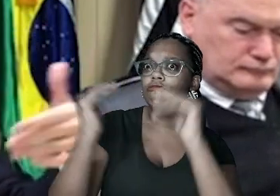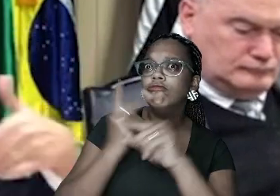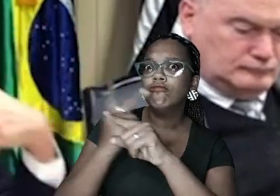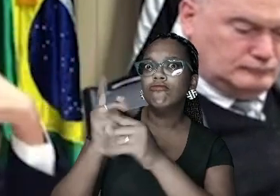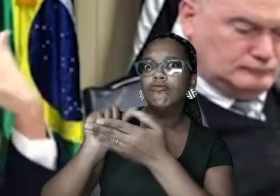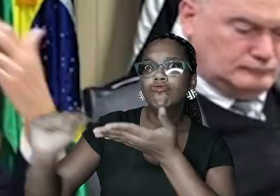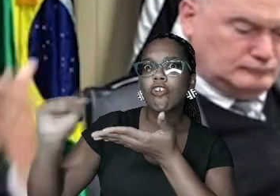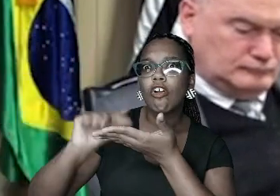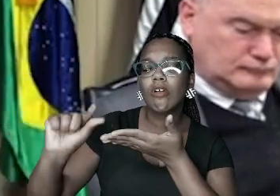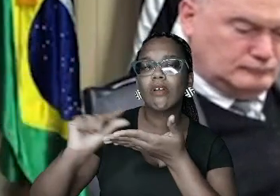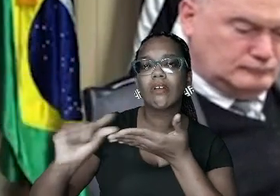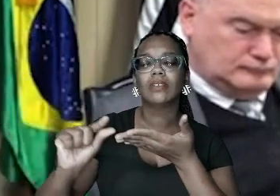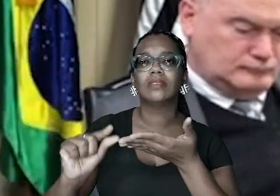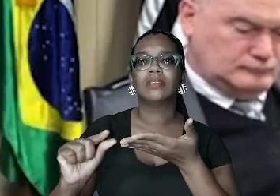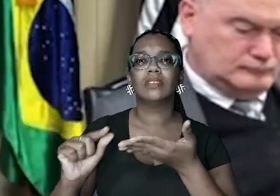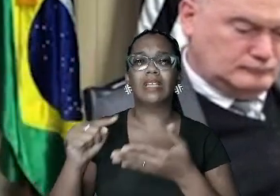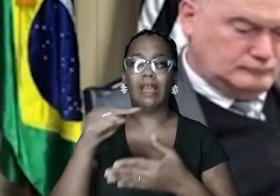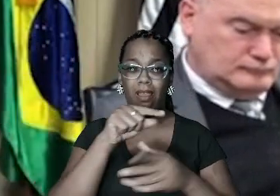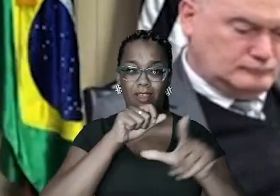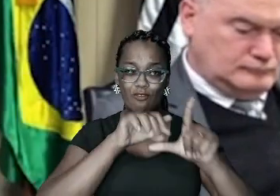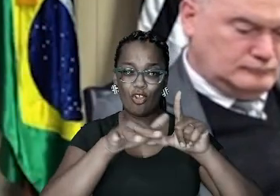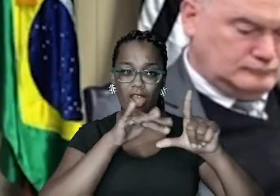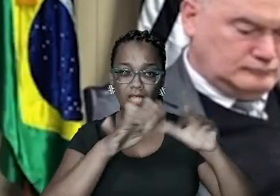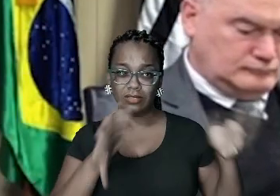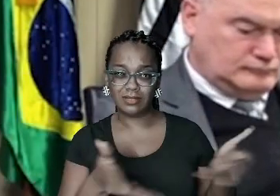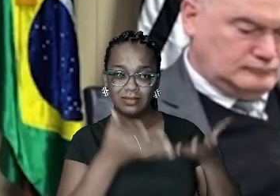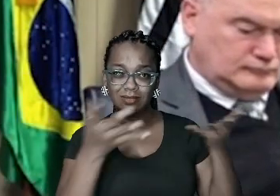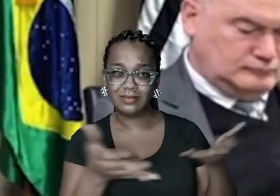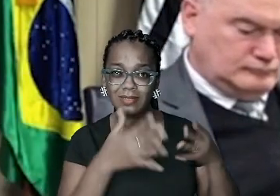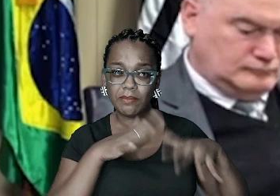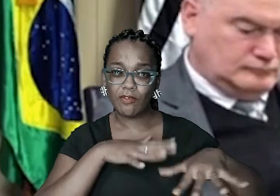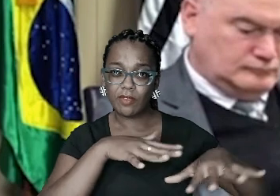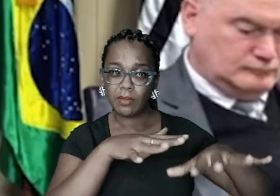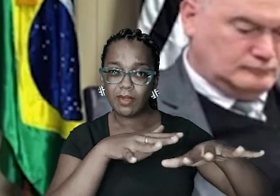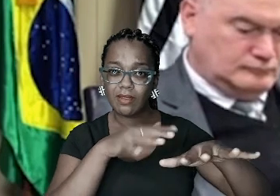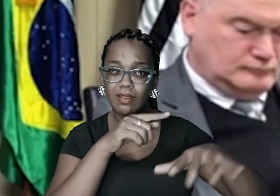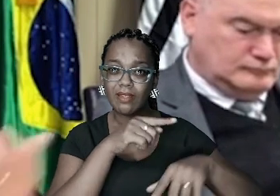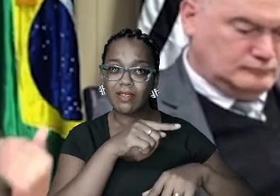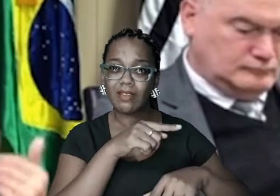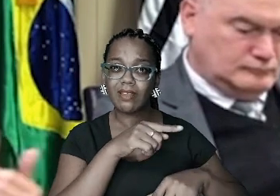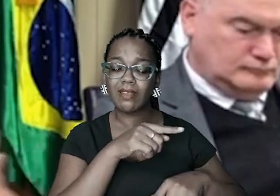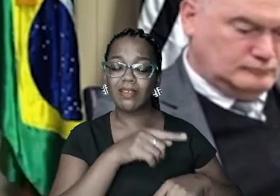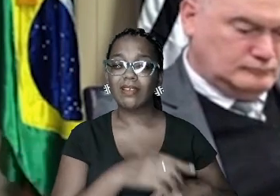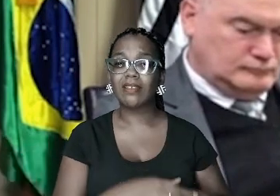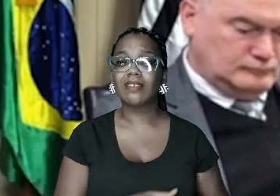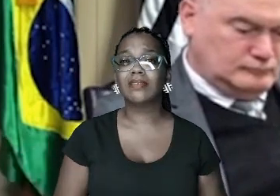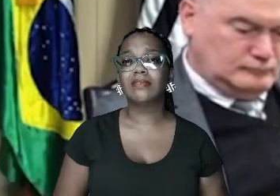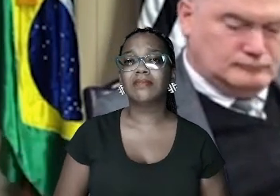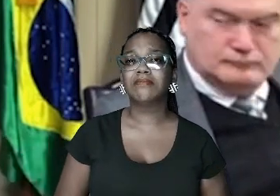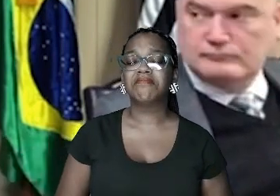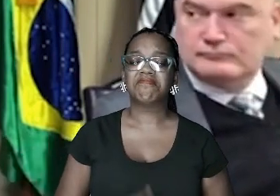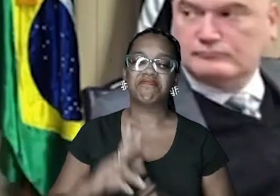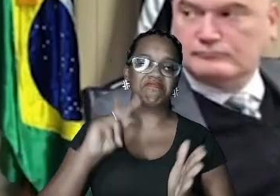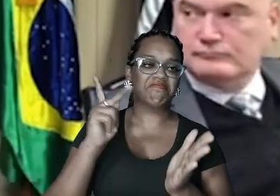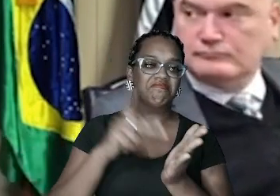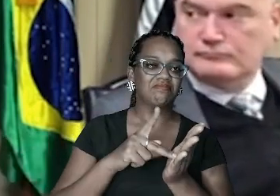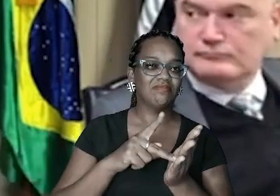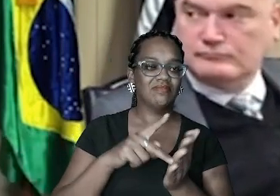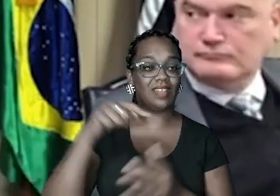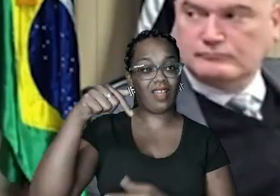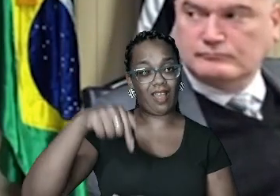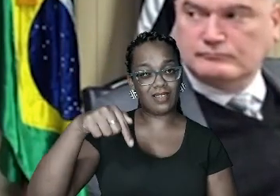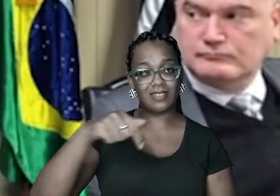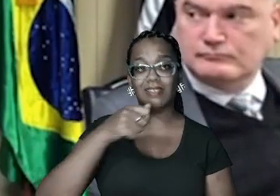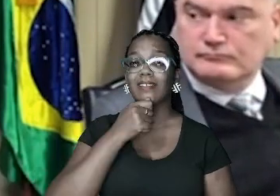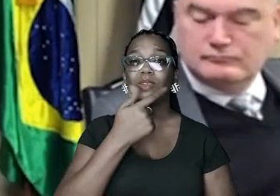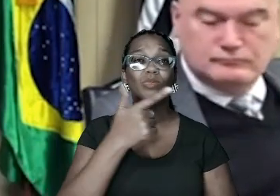de mercado que foram atrás dos grandes investidores do shorts os influentes que promoveram aquele movimento